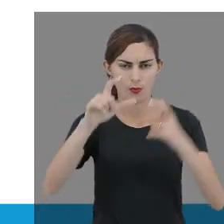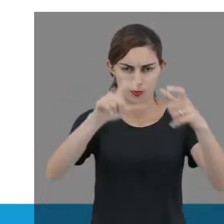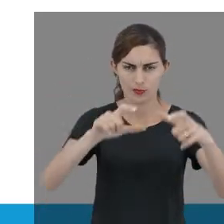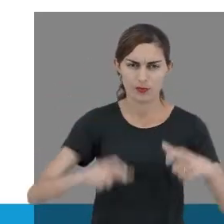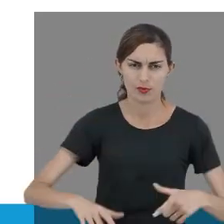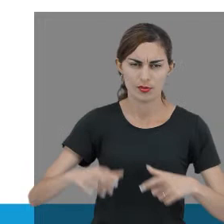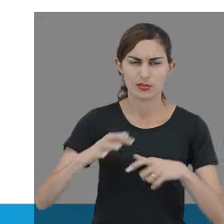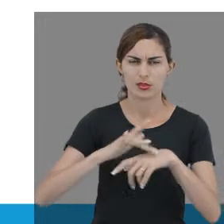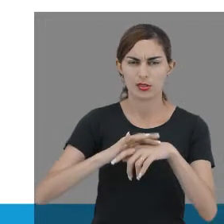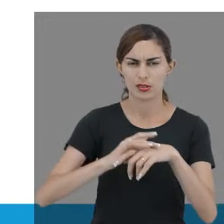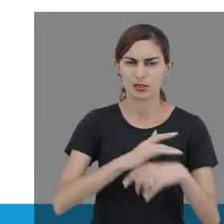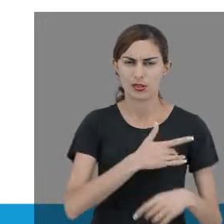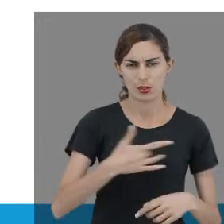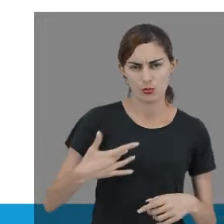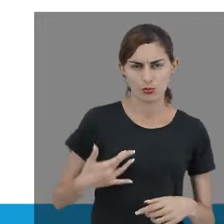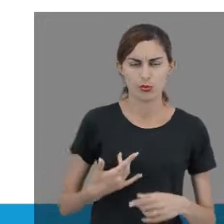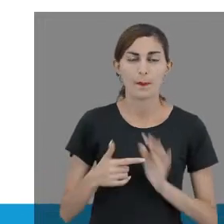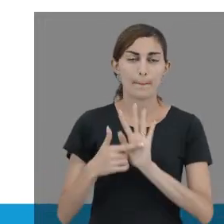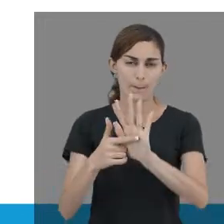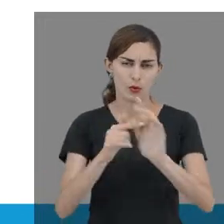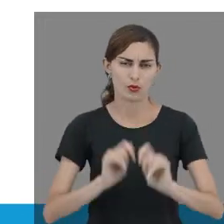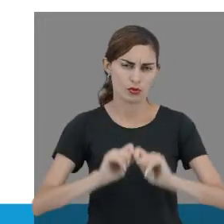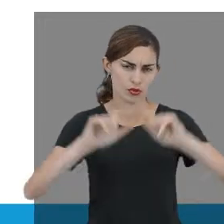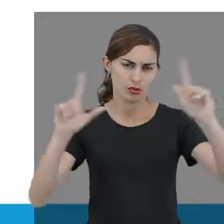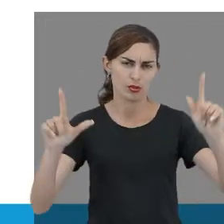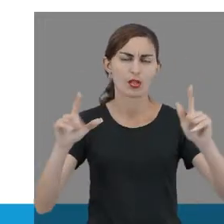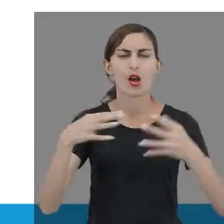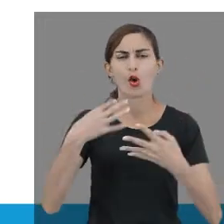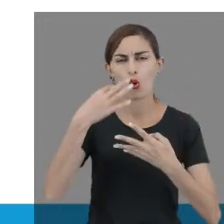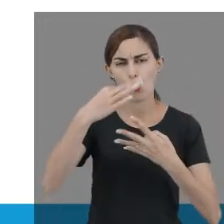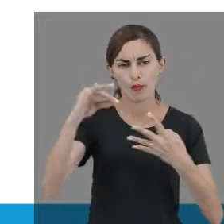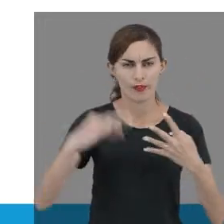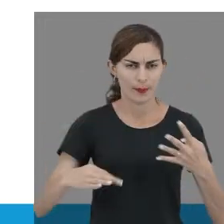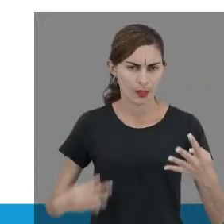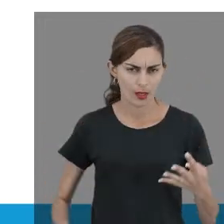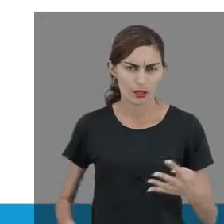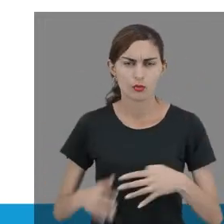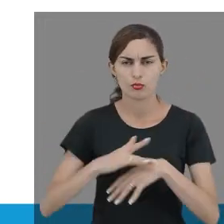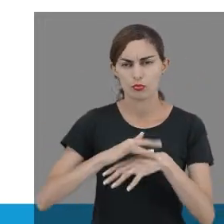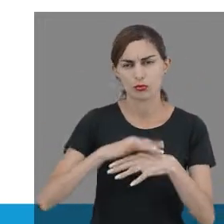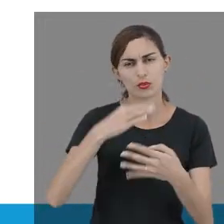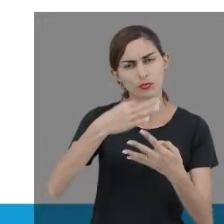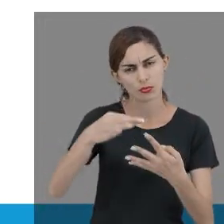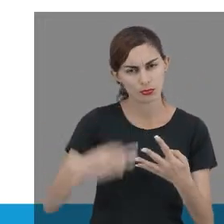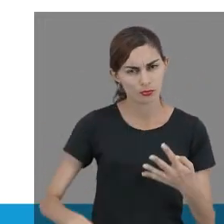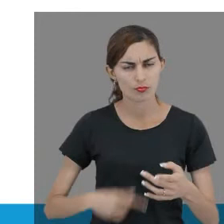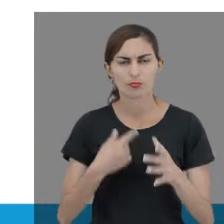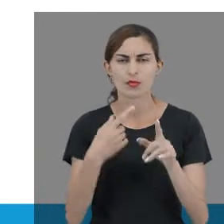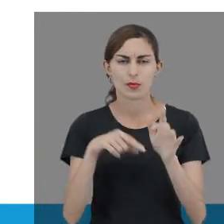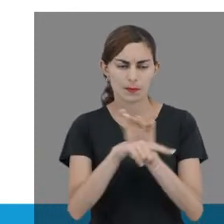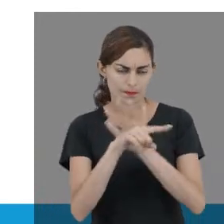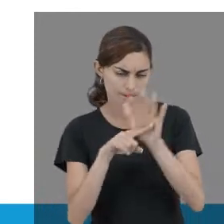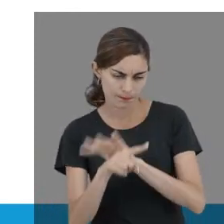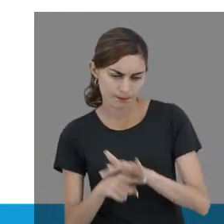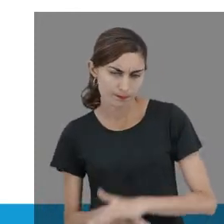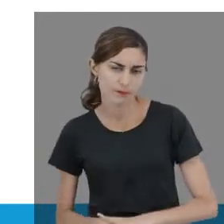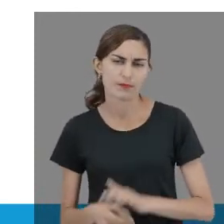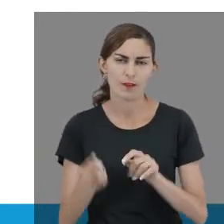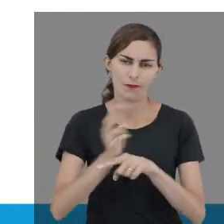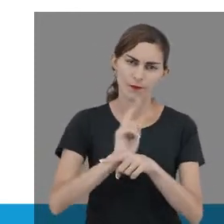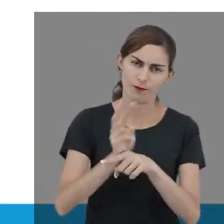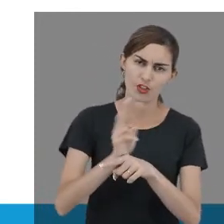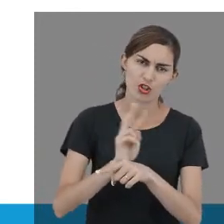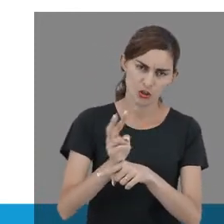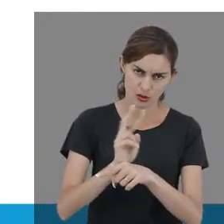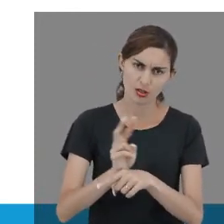afetadas. Esse gráfico mostra a distribuição de casos confirmados, casos notificados em investigação. Para a vigilância,